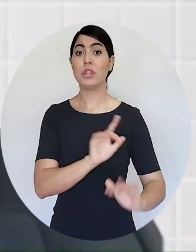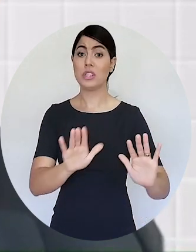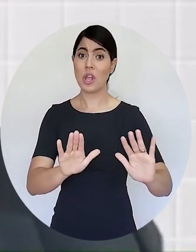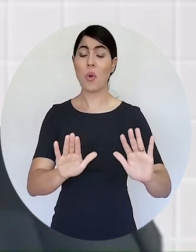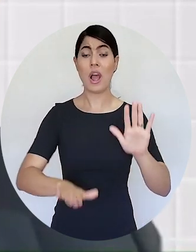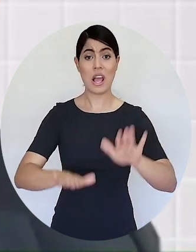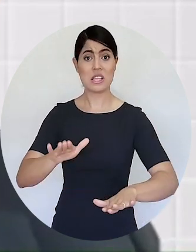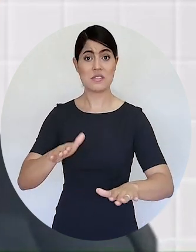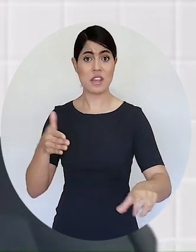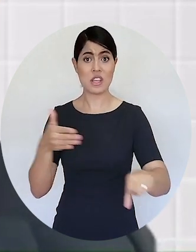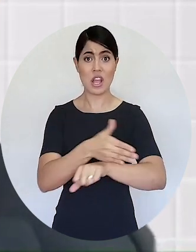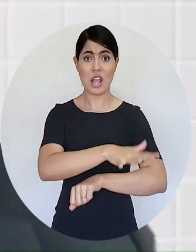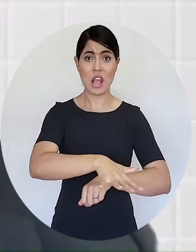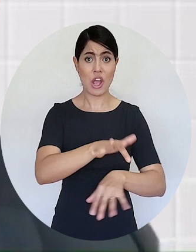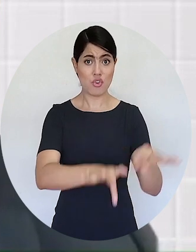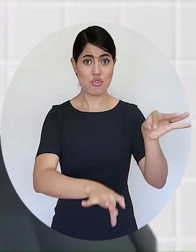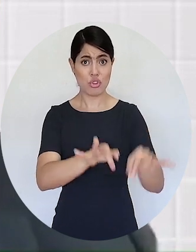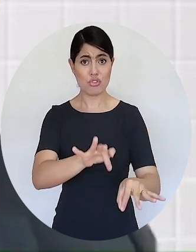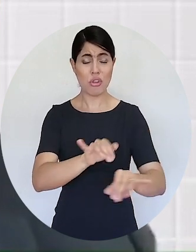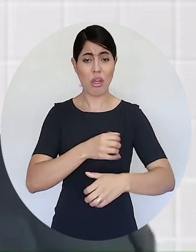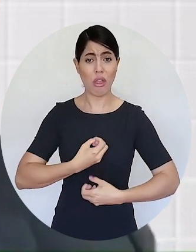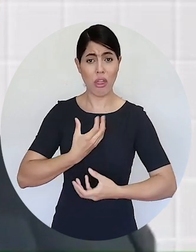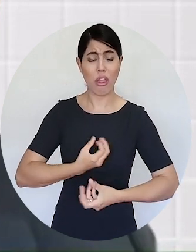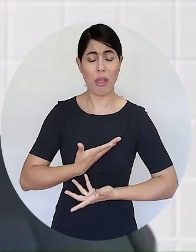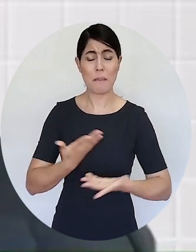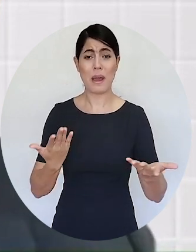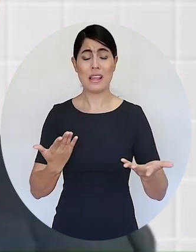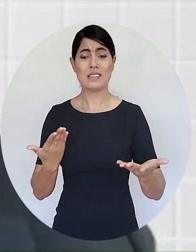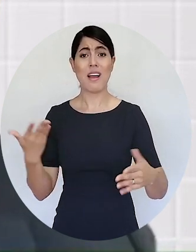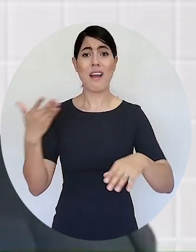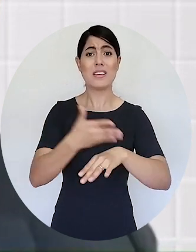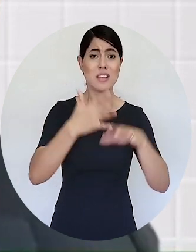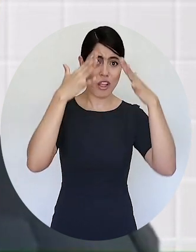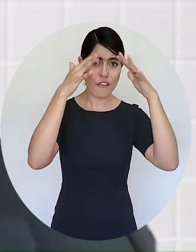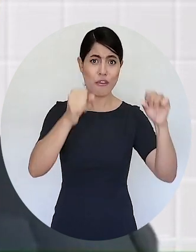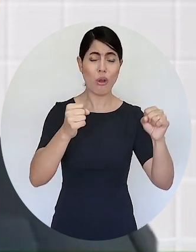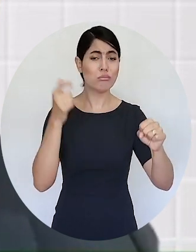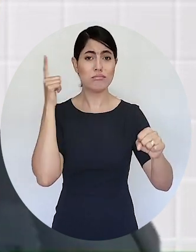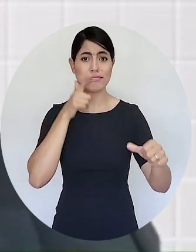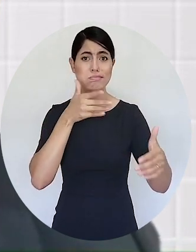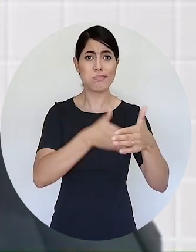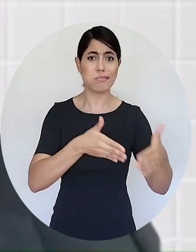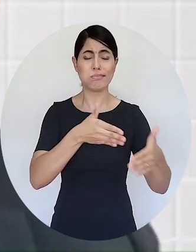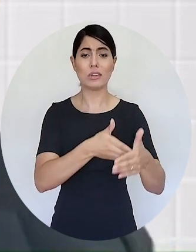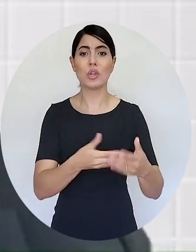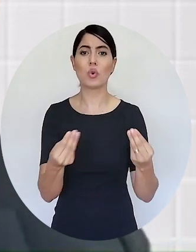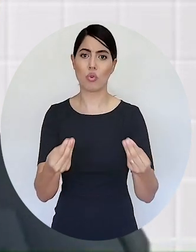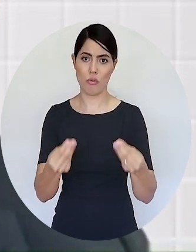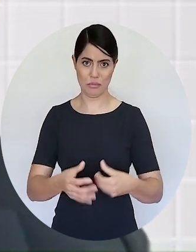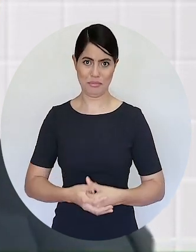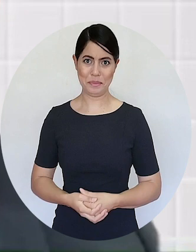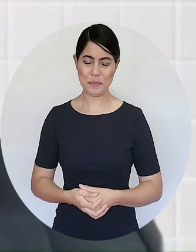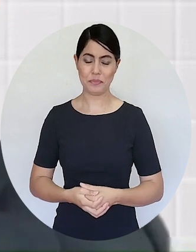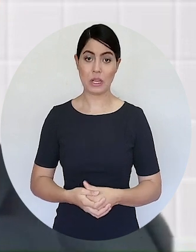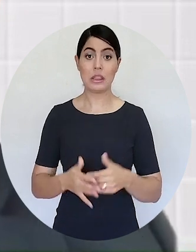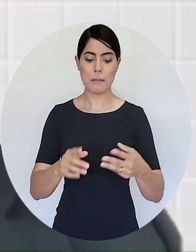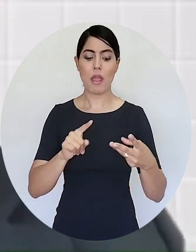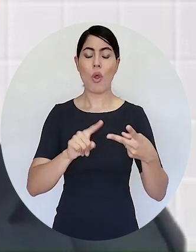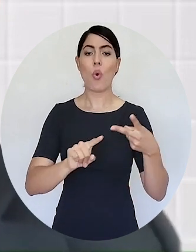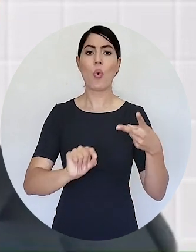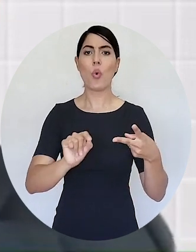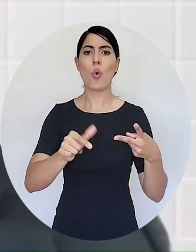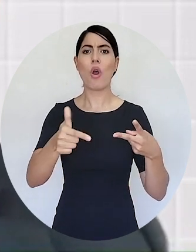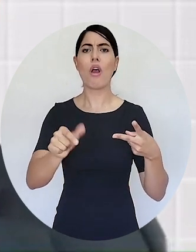à justiça, mas sem a existência de fóruns, nós não conseguimos ter absolutamente esse acesso. Um outro ponto importante, que